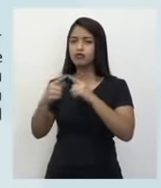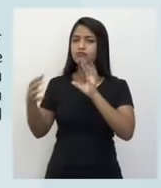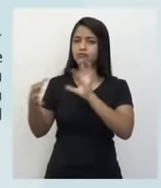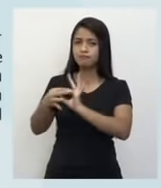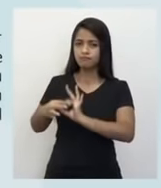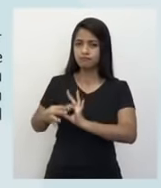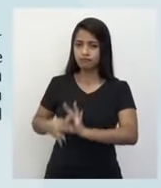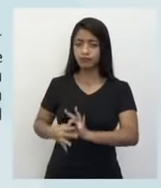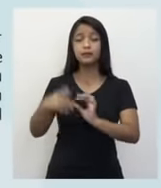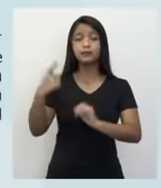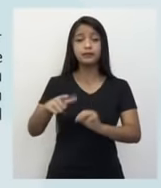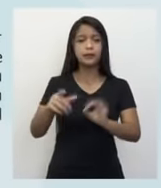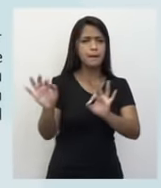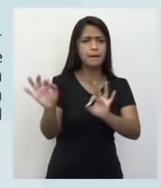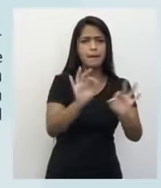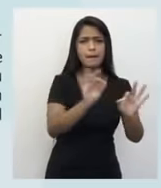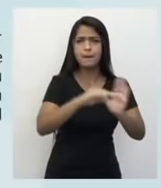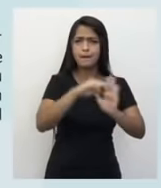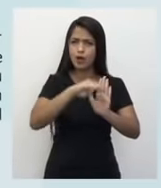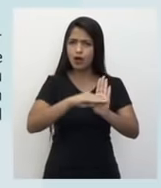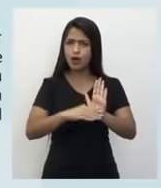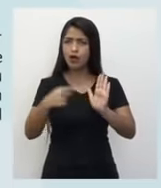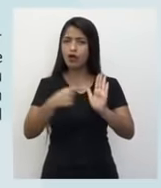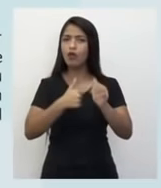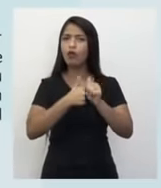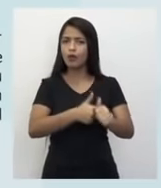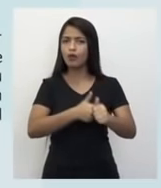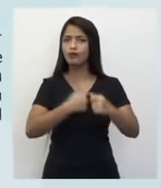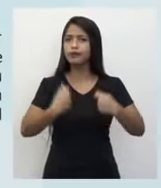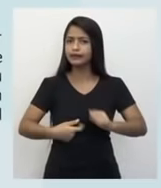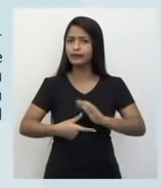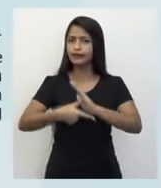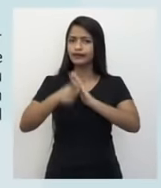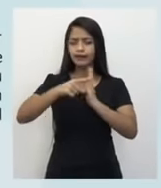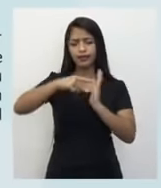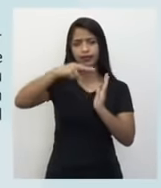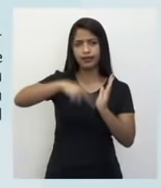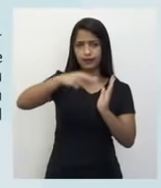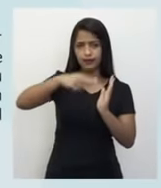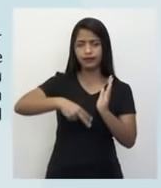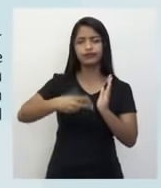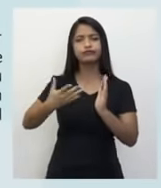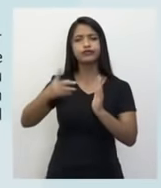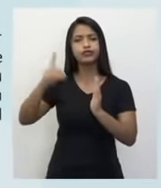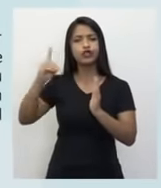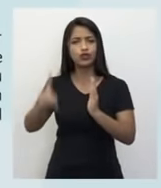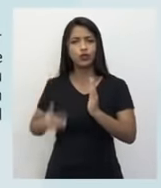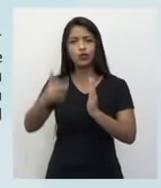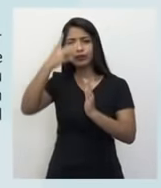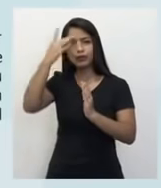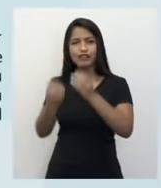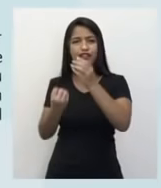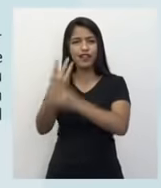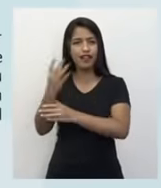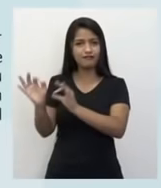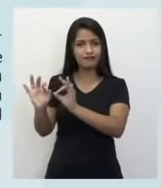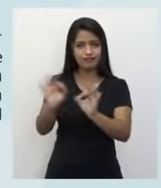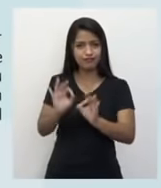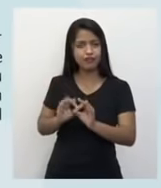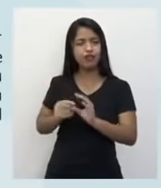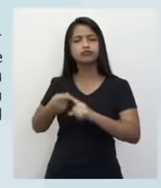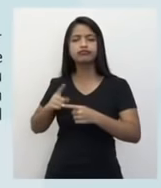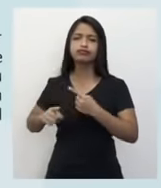e a programação, que eu estava conversando. Ele lê antes, conversa com a produção, conversa com o diretor. Então, ele precisa